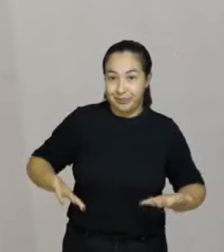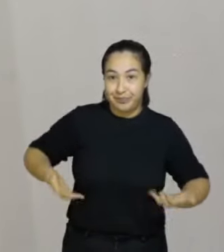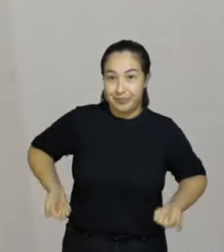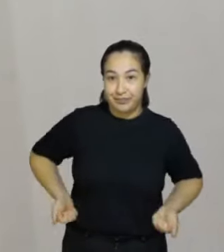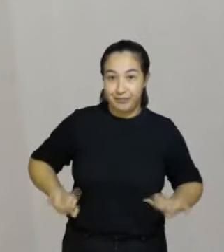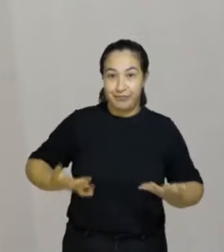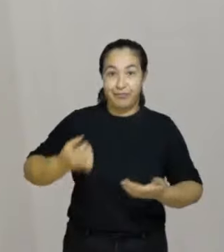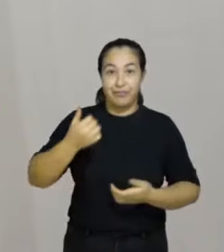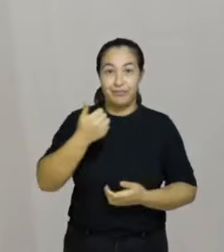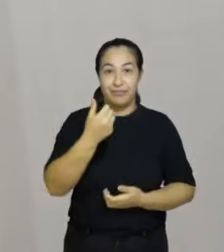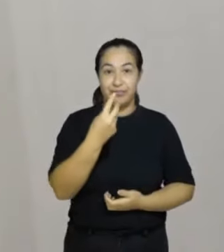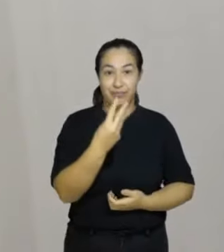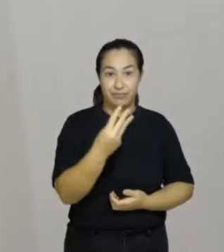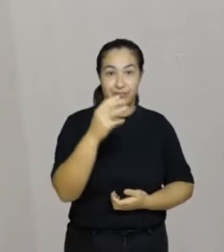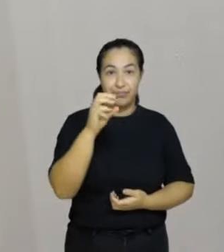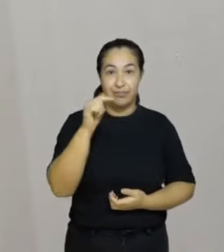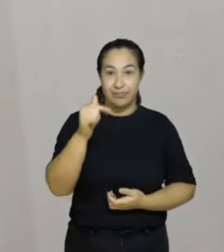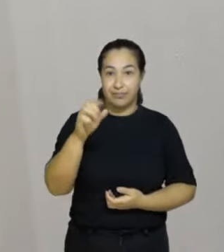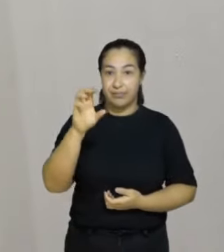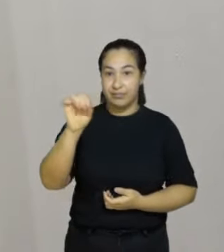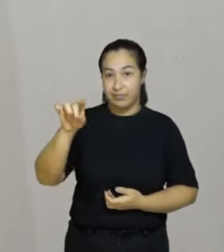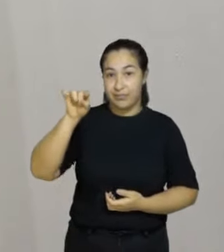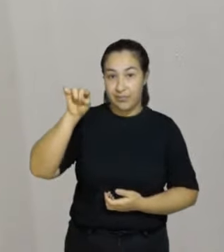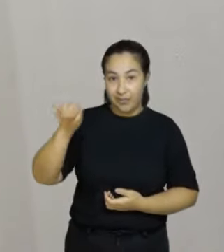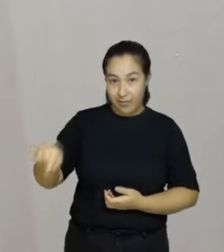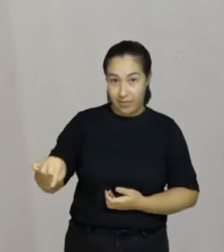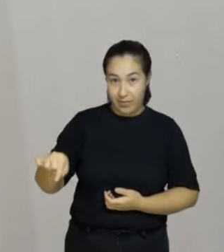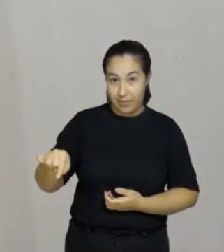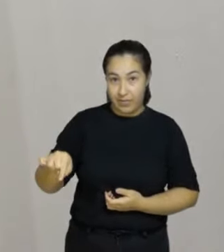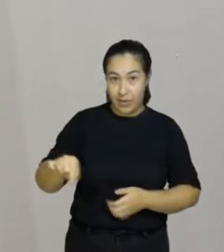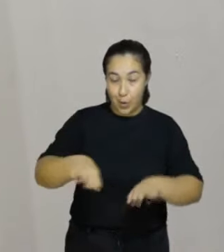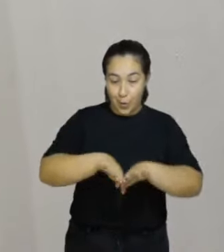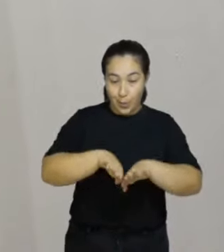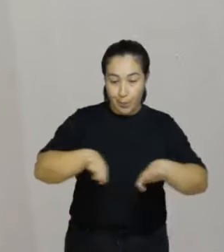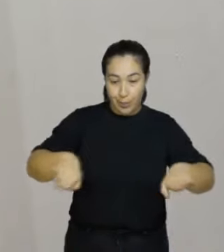R$370 mil em tapetes para os palácios.